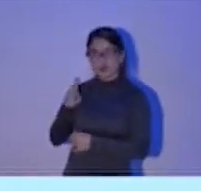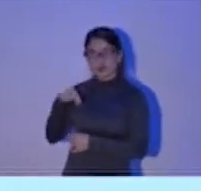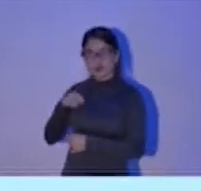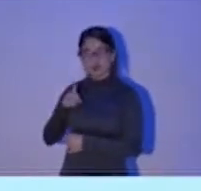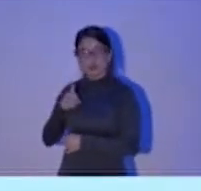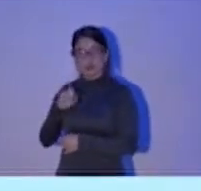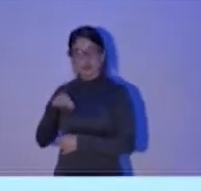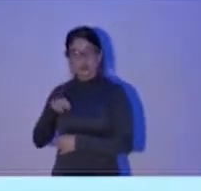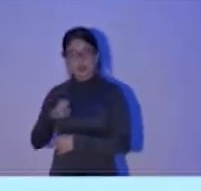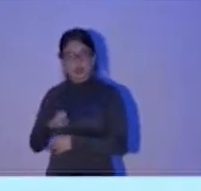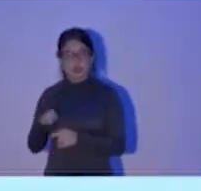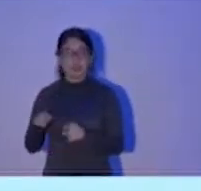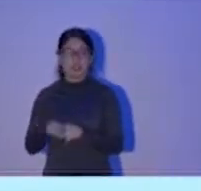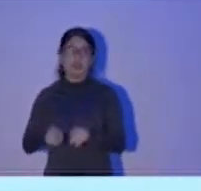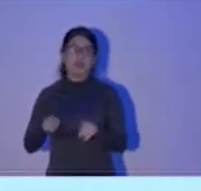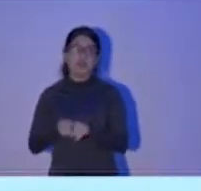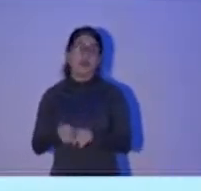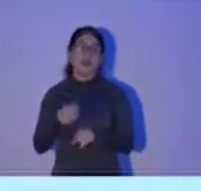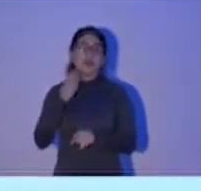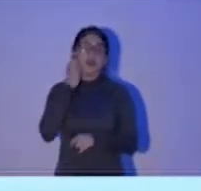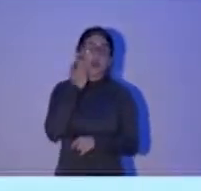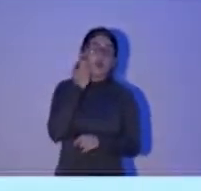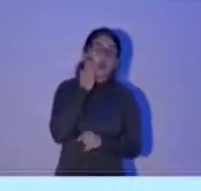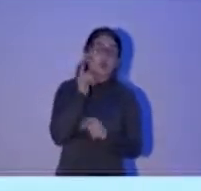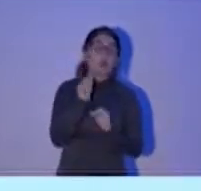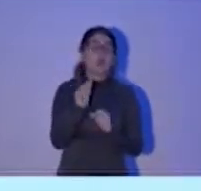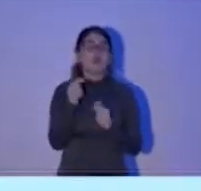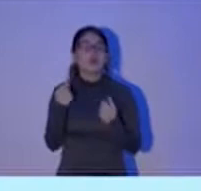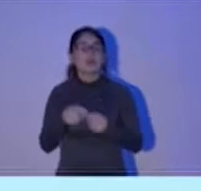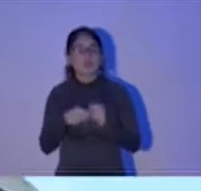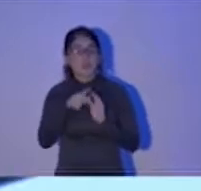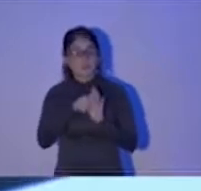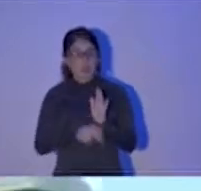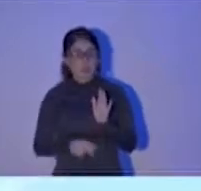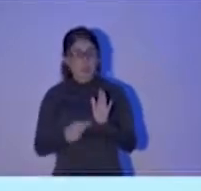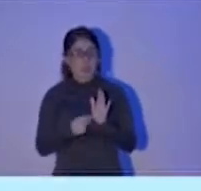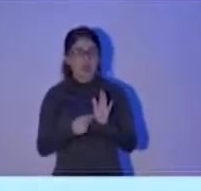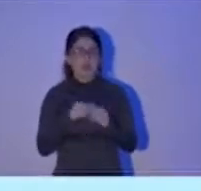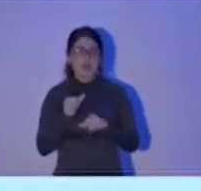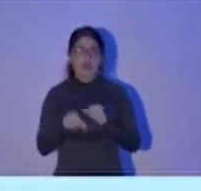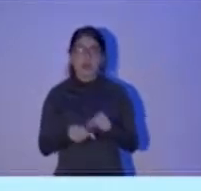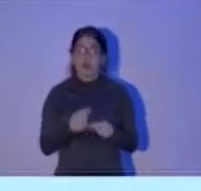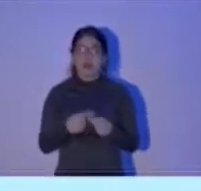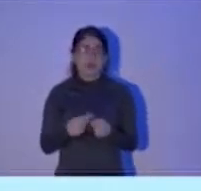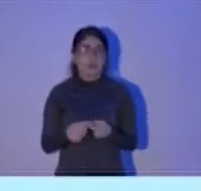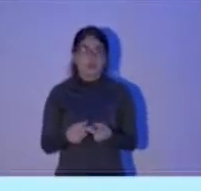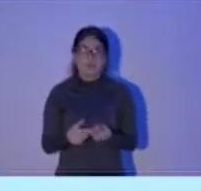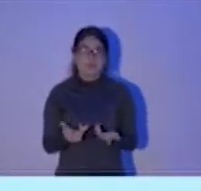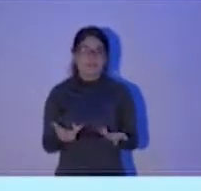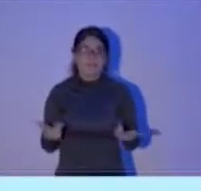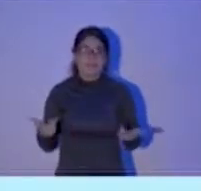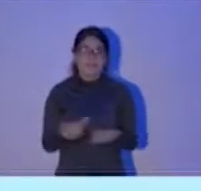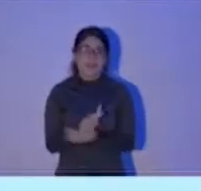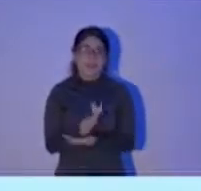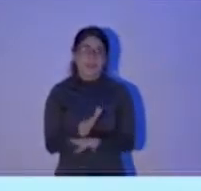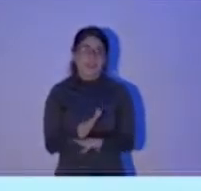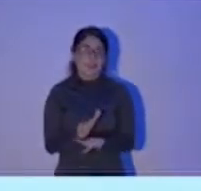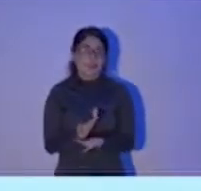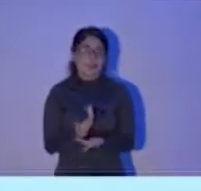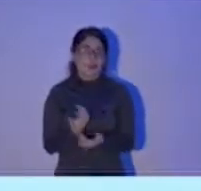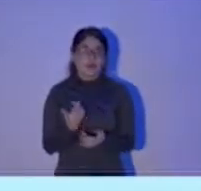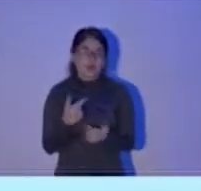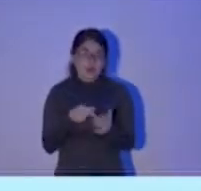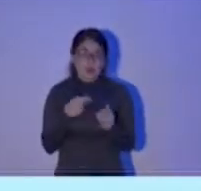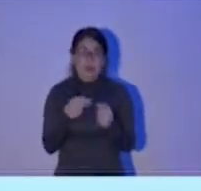requisitos do Plano Infância para saber o que, que precisa ser mudado nesse programa, que efetivamente não deu certo. Alguma coisa de errado existe